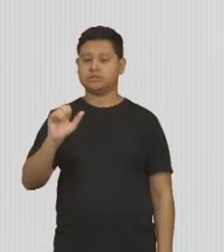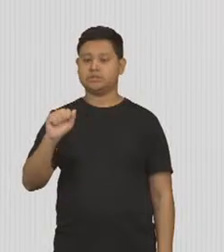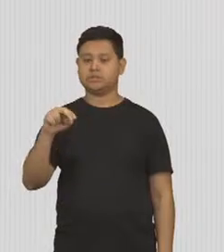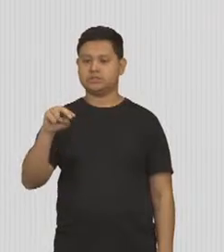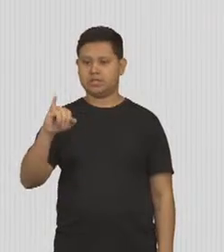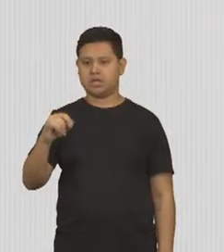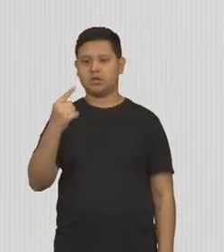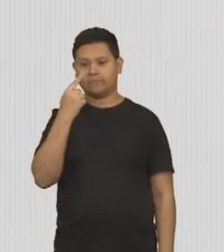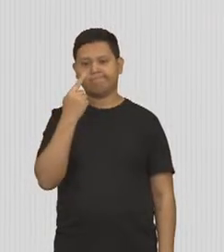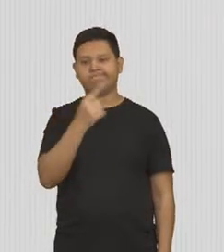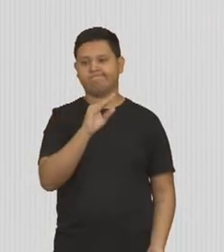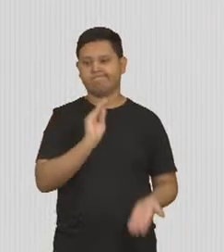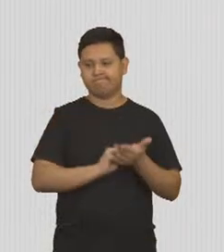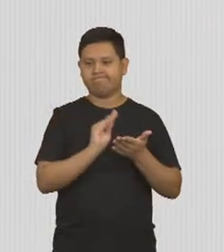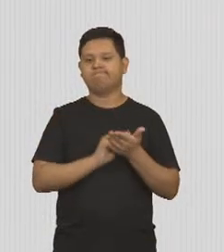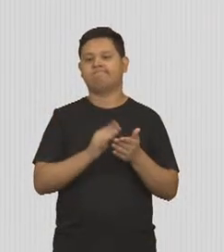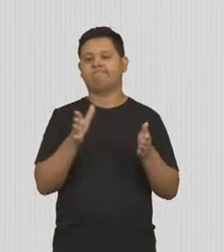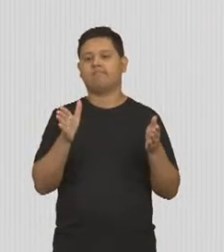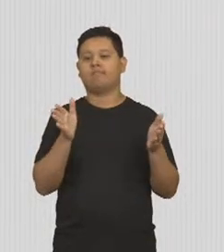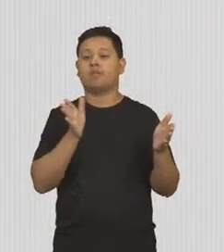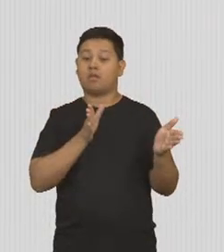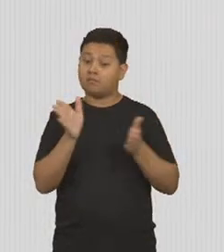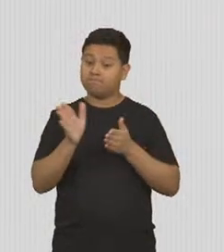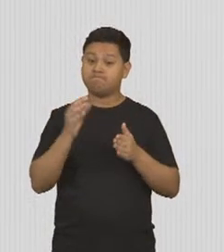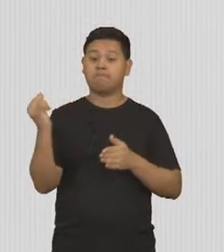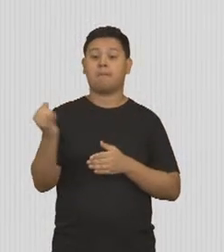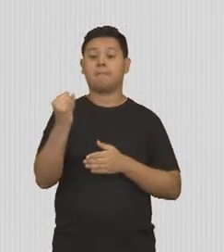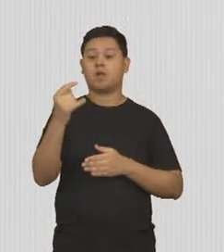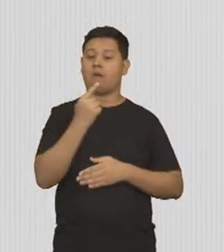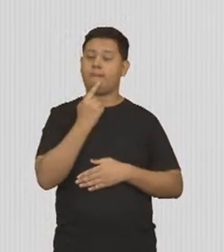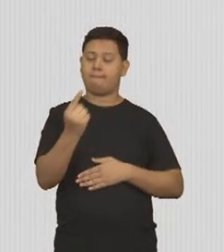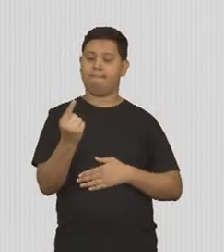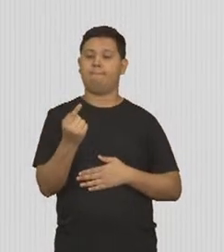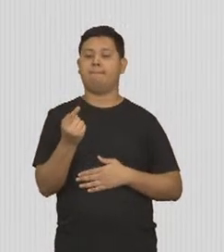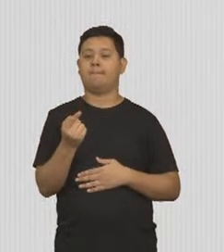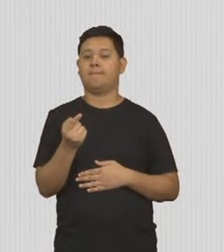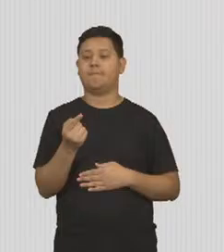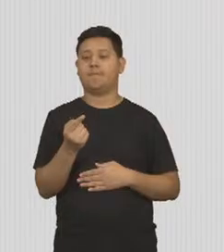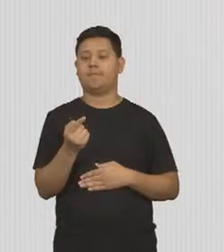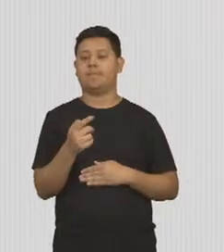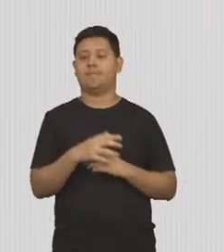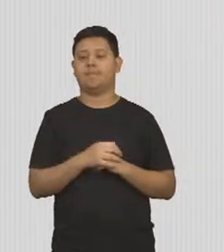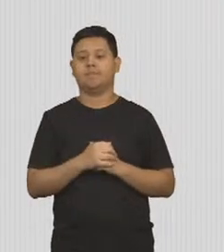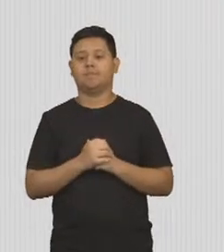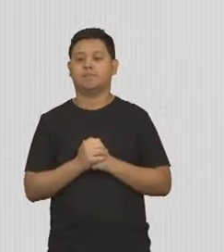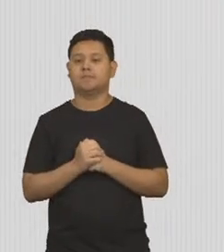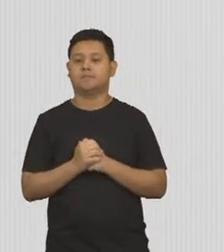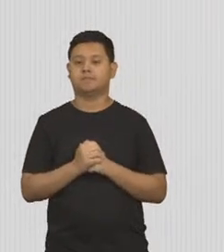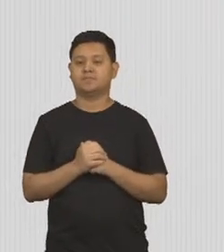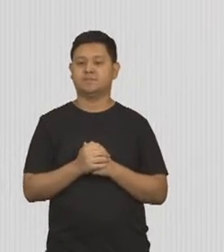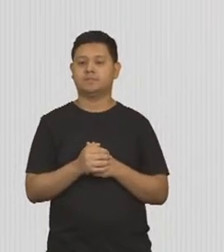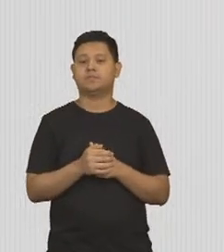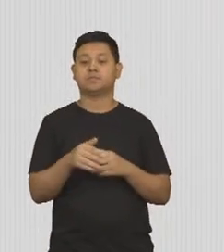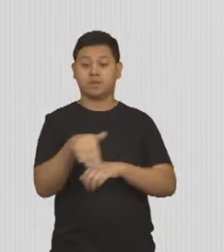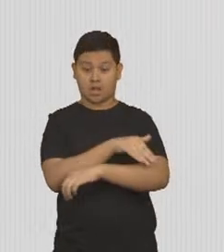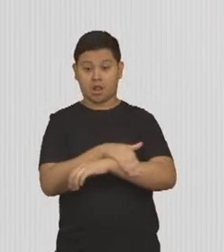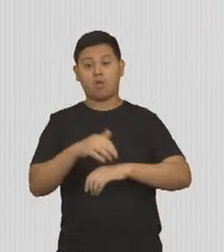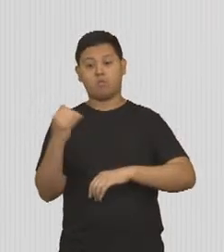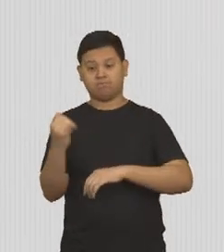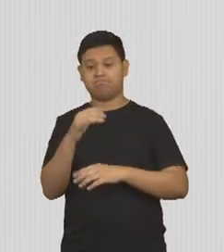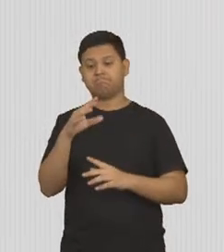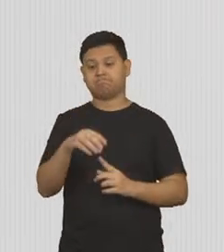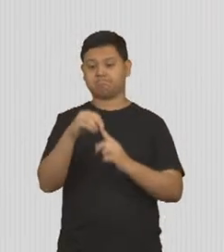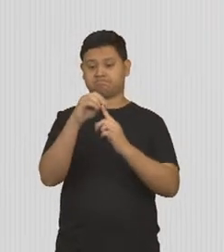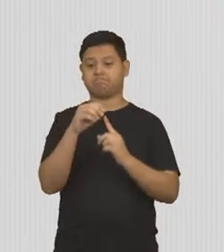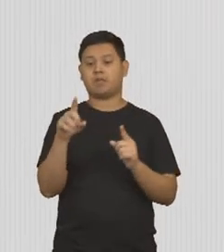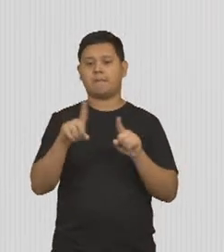Marina. É uma via muito importante ali para o bairro, fica próxima a das zonas mais populosas ali da cidade de Salvador também,